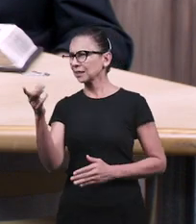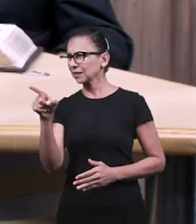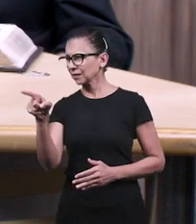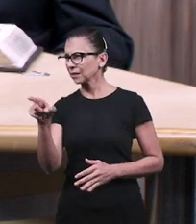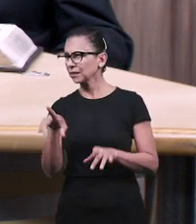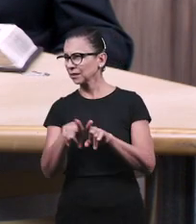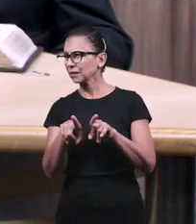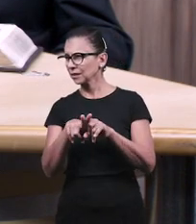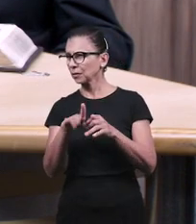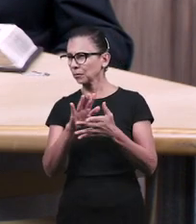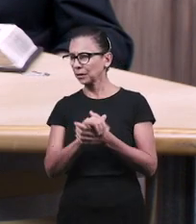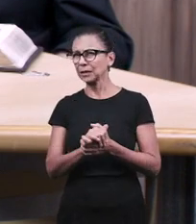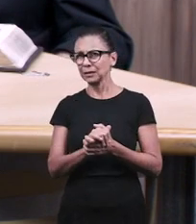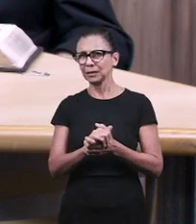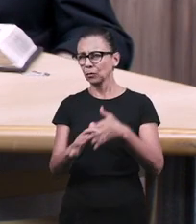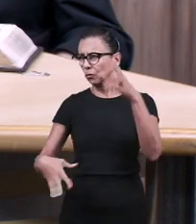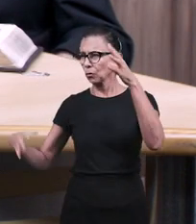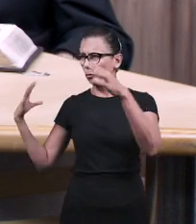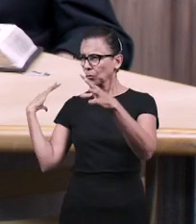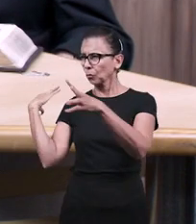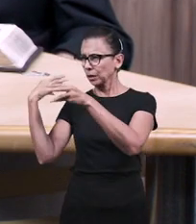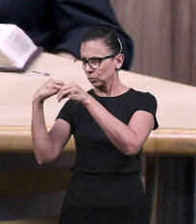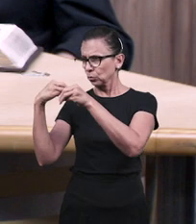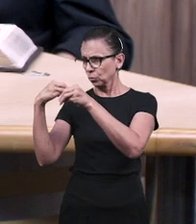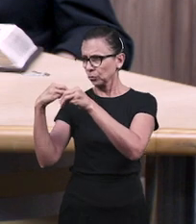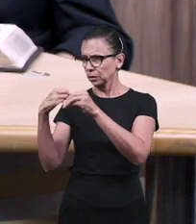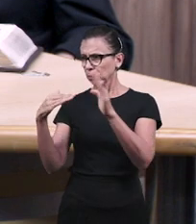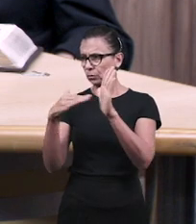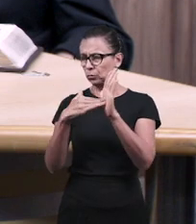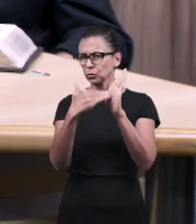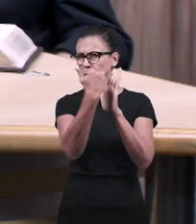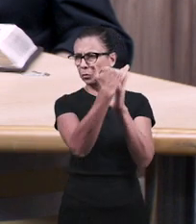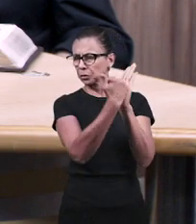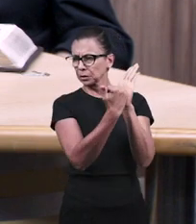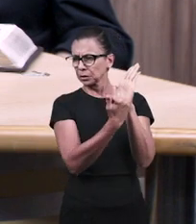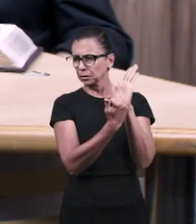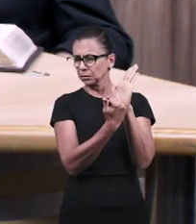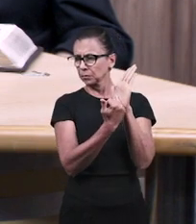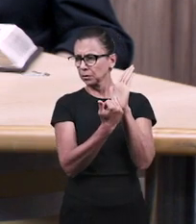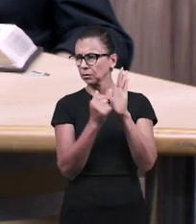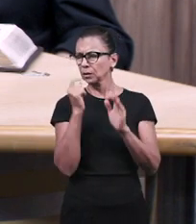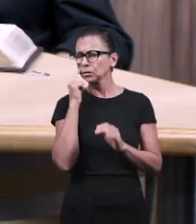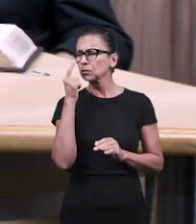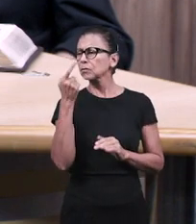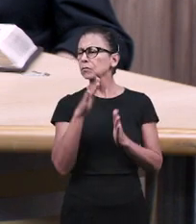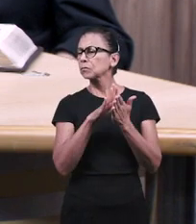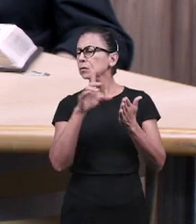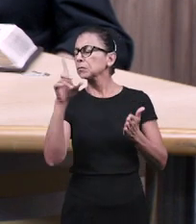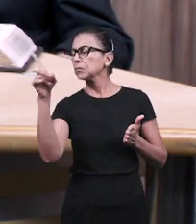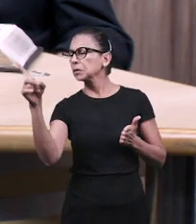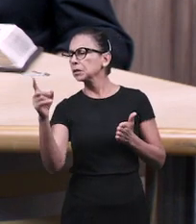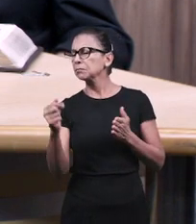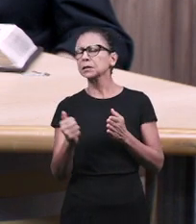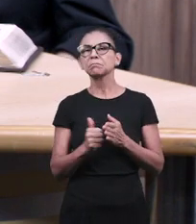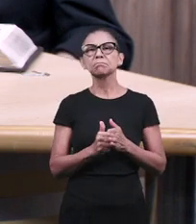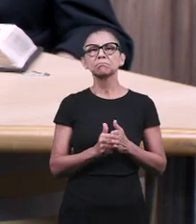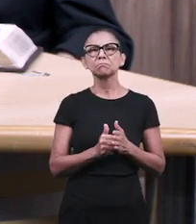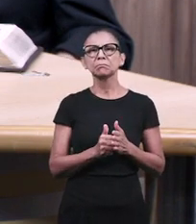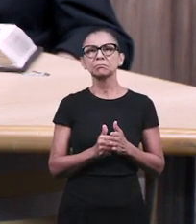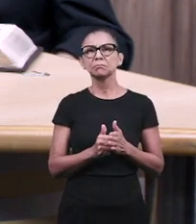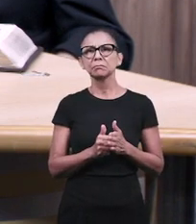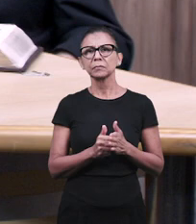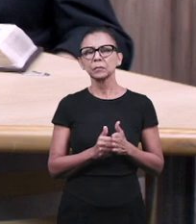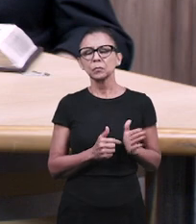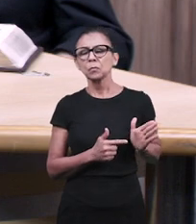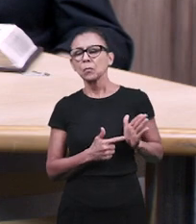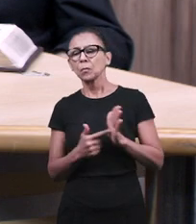falou que queria também fazer um fechamento, né, do último programa. Mas o que encontramos na palavra do Senhor, então, que nos direciona no sentido